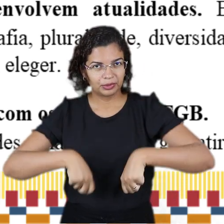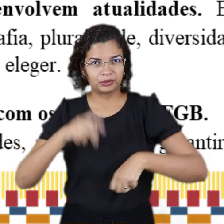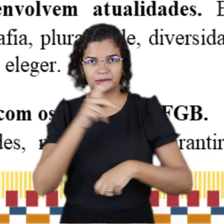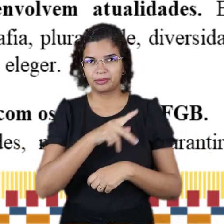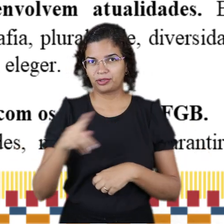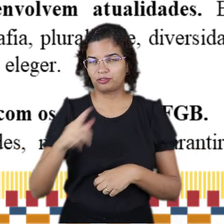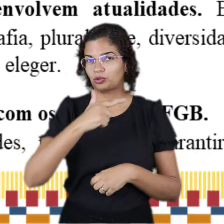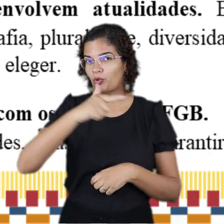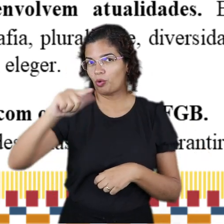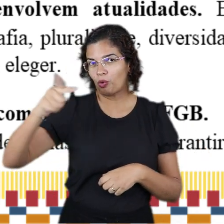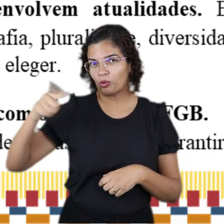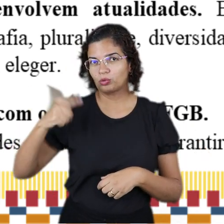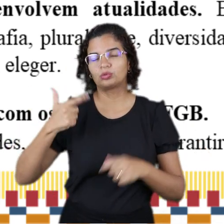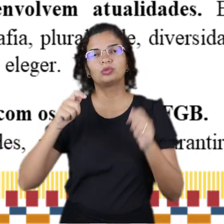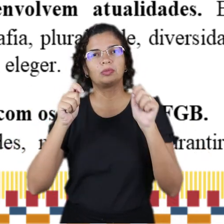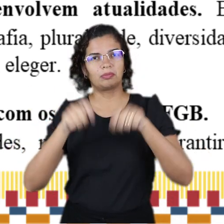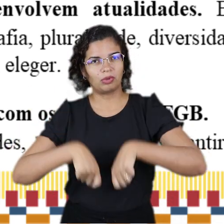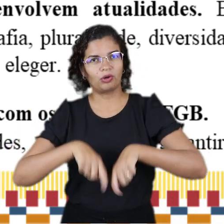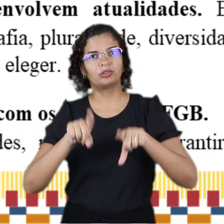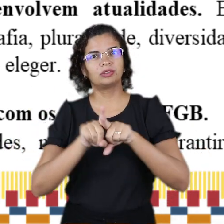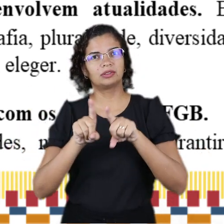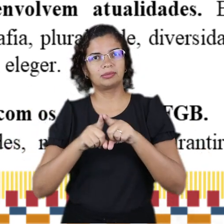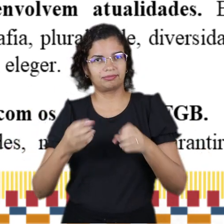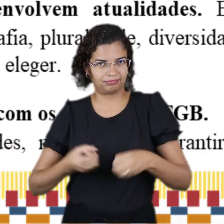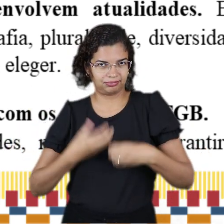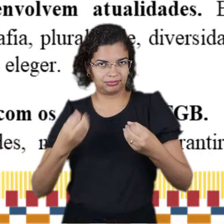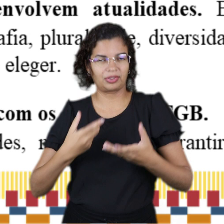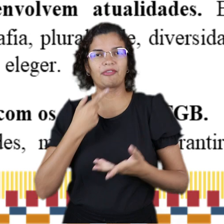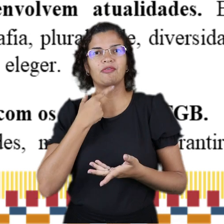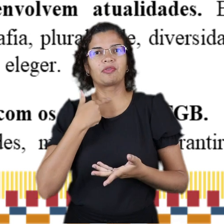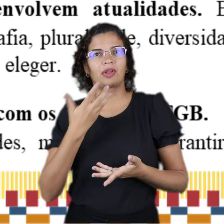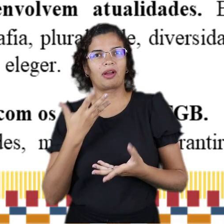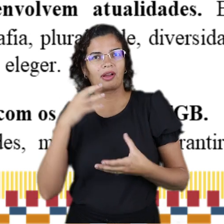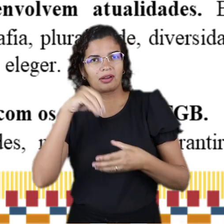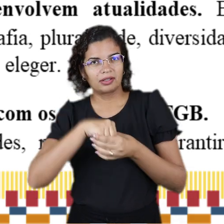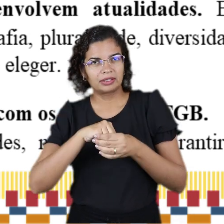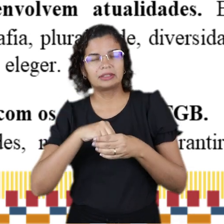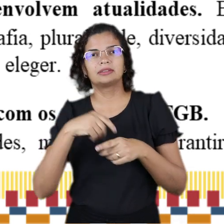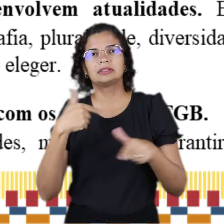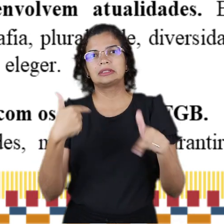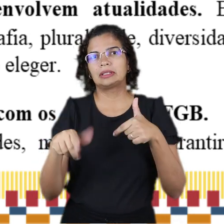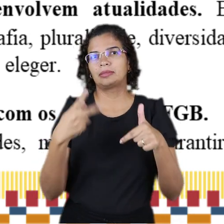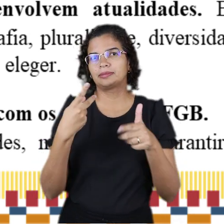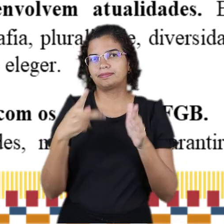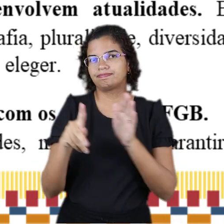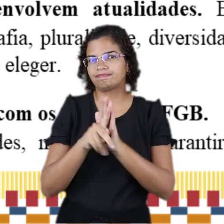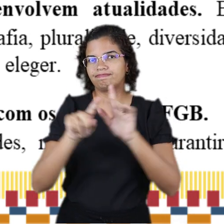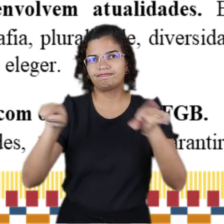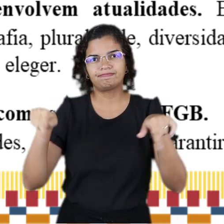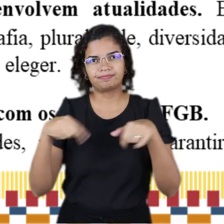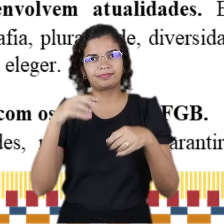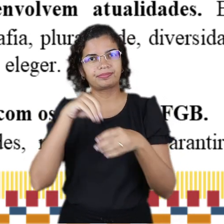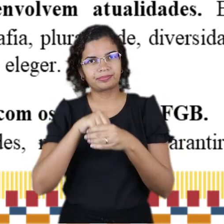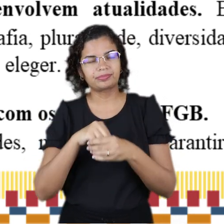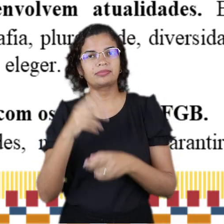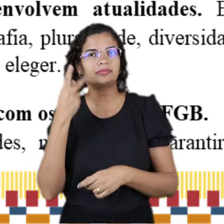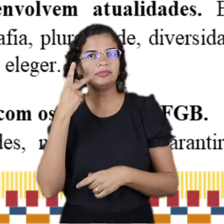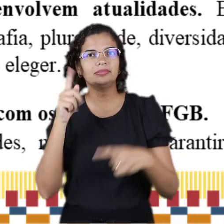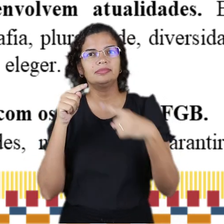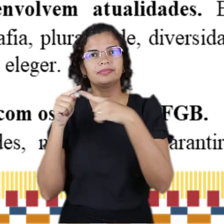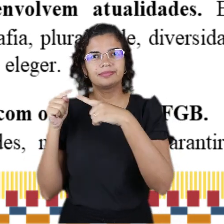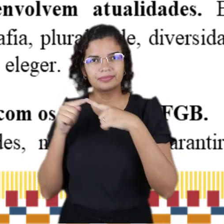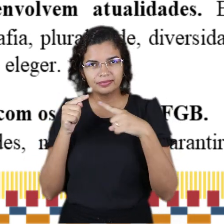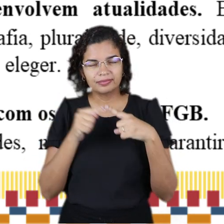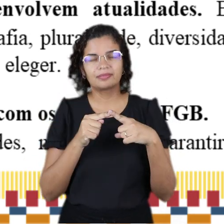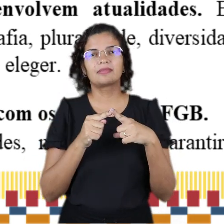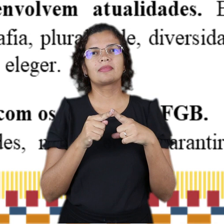temáticos, né, que envolvem as atualidades, envolvem os temas contemporâneos transversais, né, e aí eles